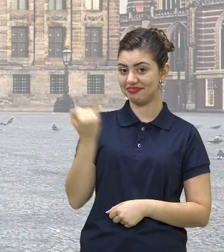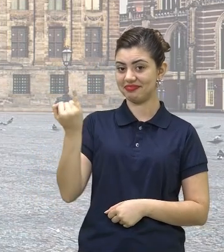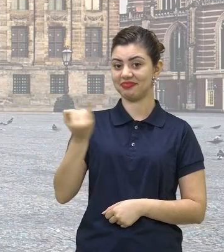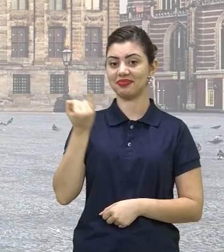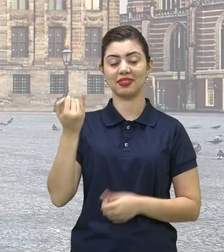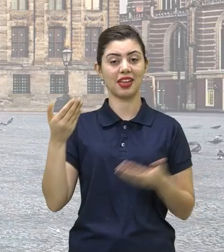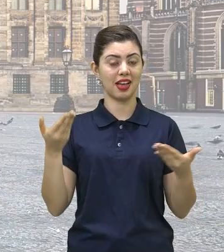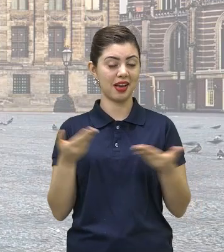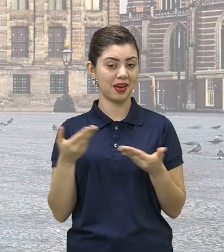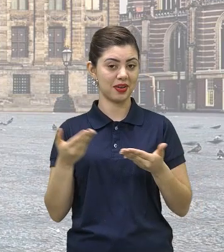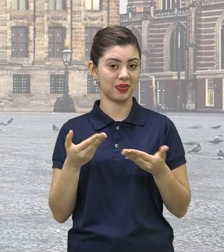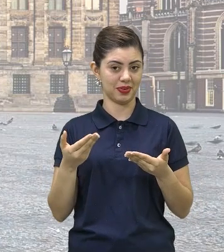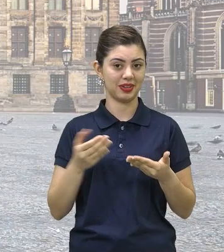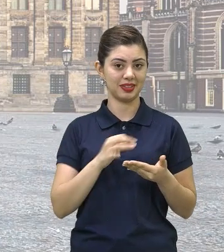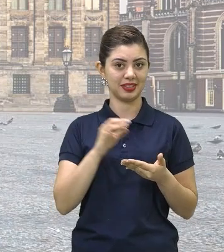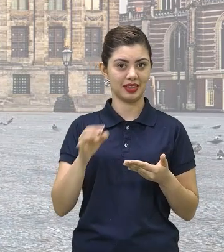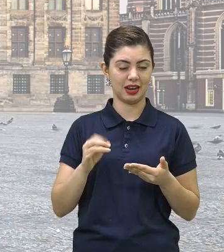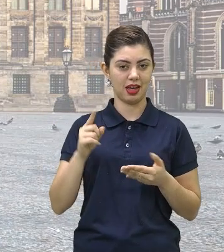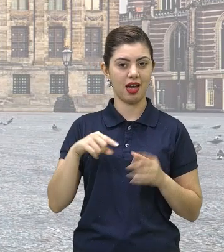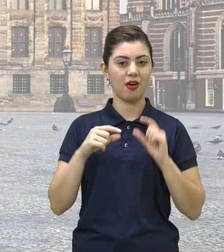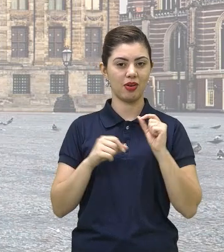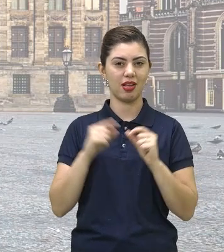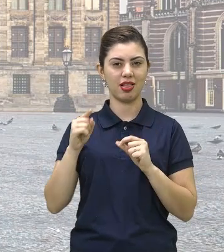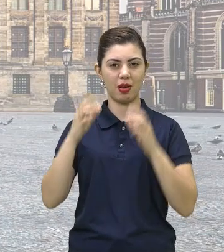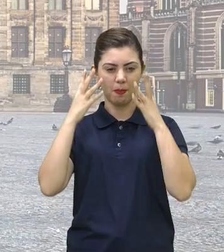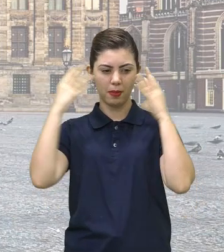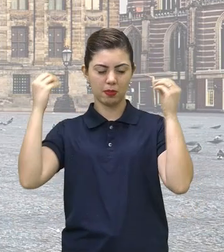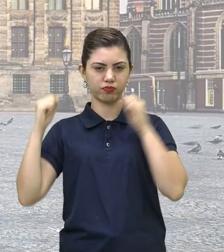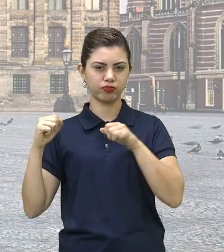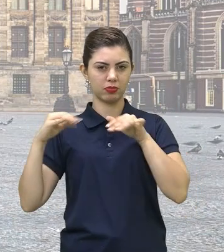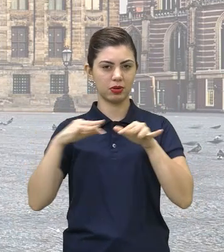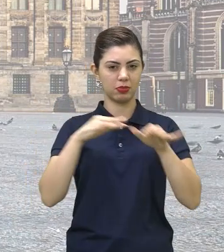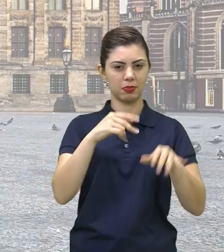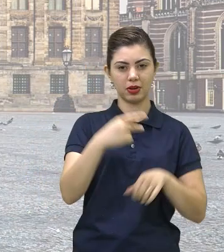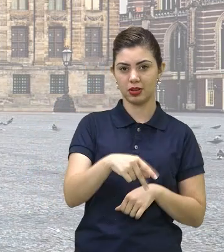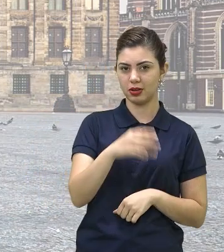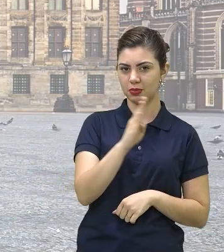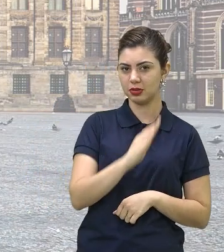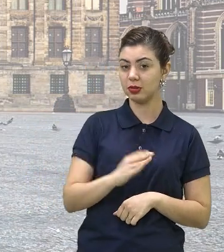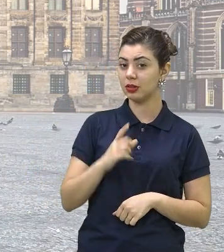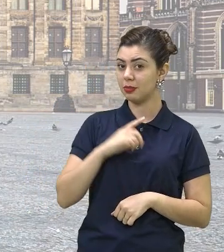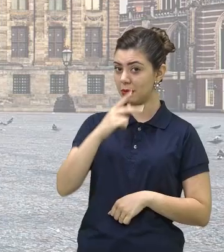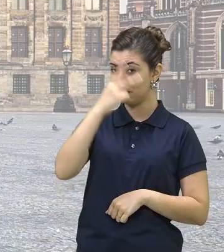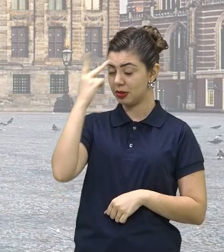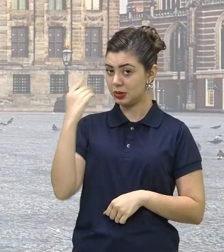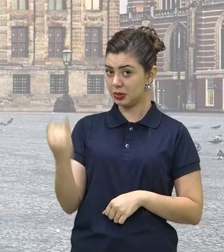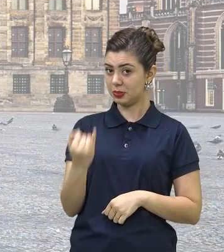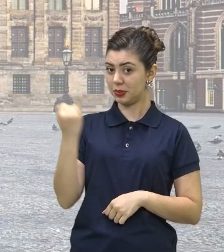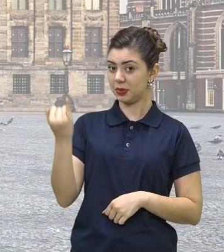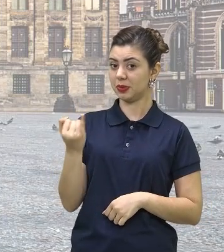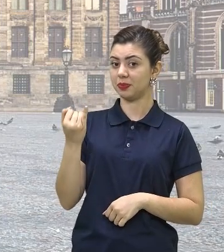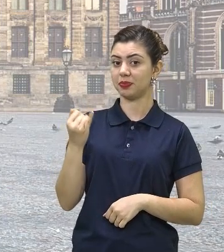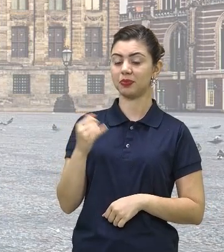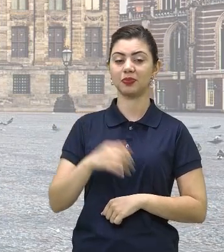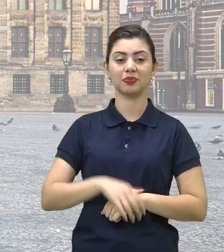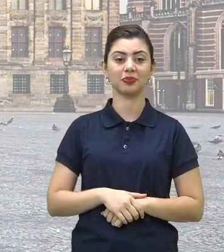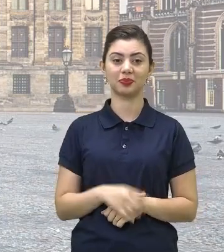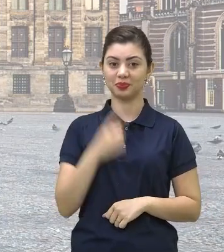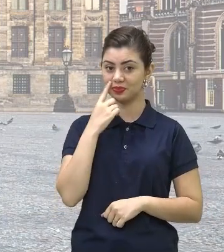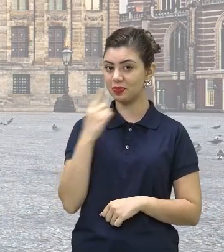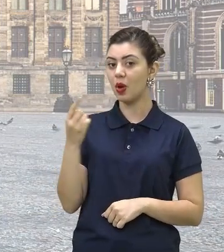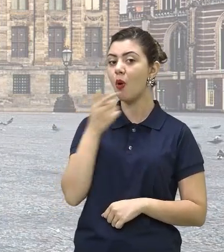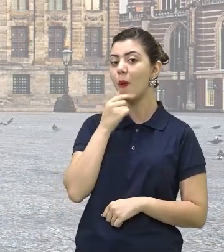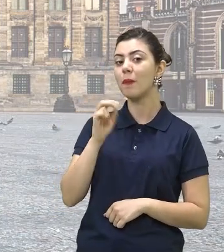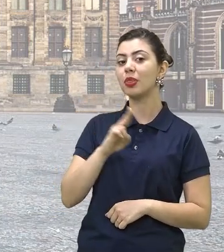nesse processo que foi, então, essas invasões holandesas no Brasil. Vai chegando aí, então, Maurício de Nassau.